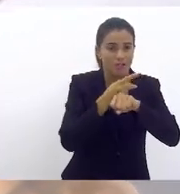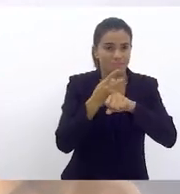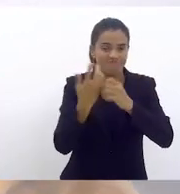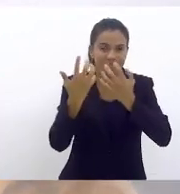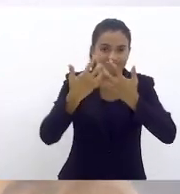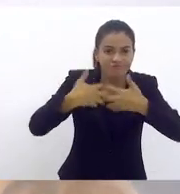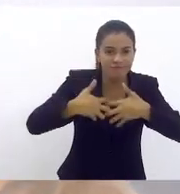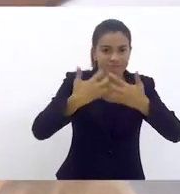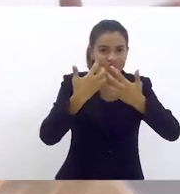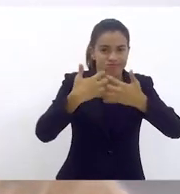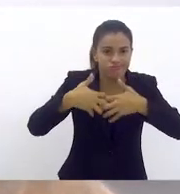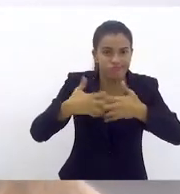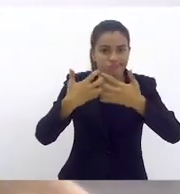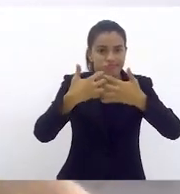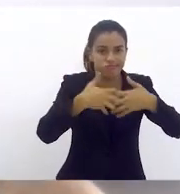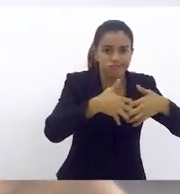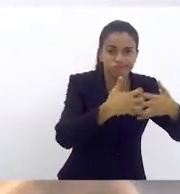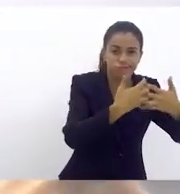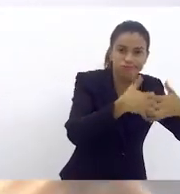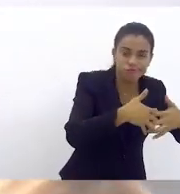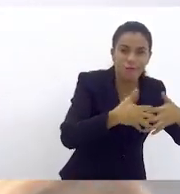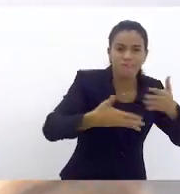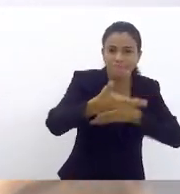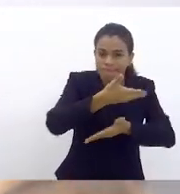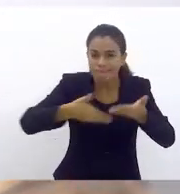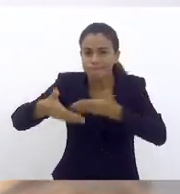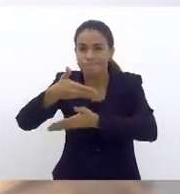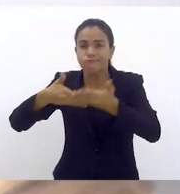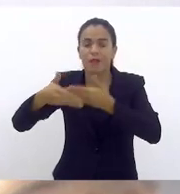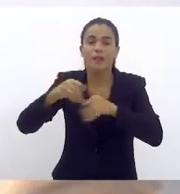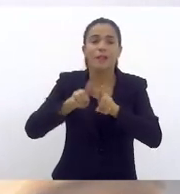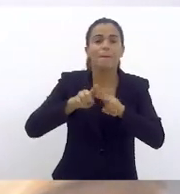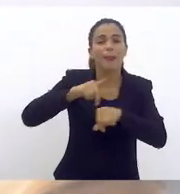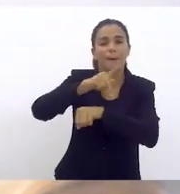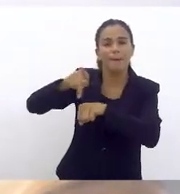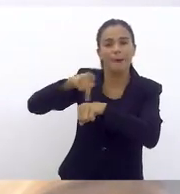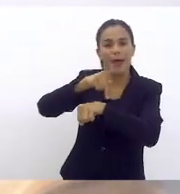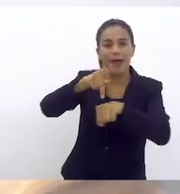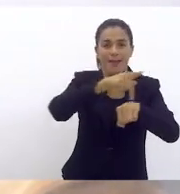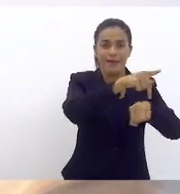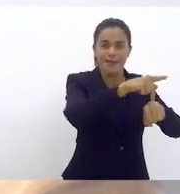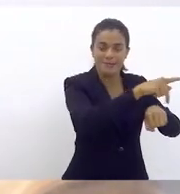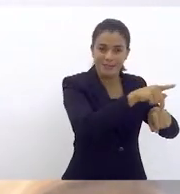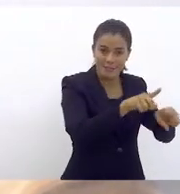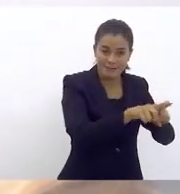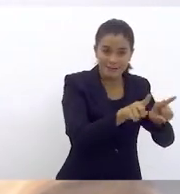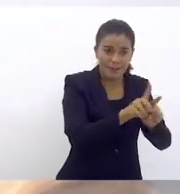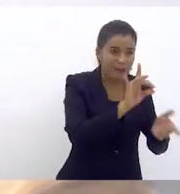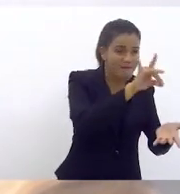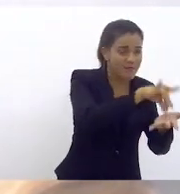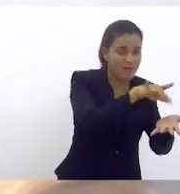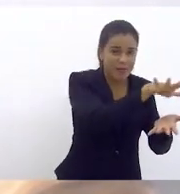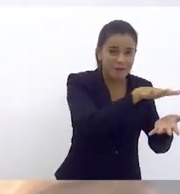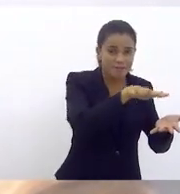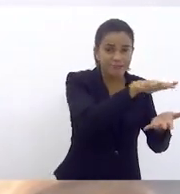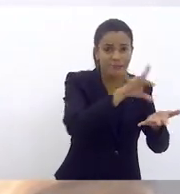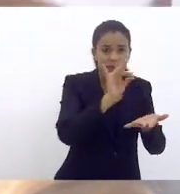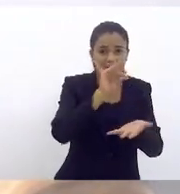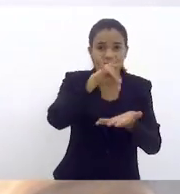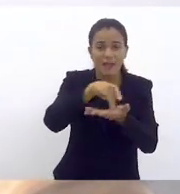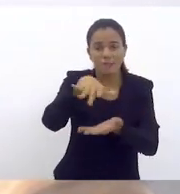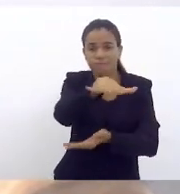da produção ela se organizaram internacionalmente e os países e as realidades regionais que tinham